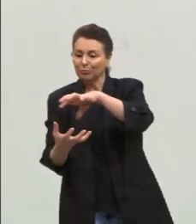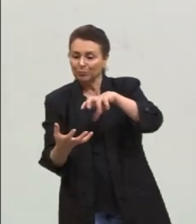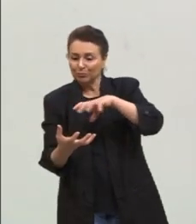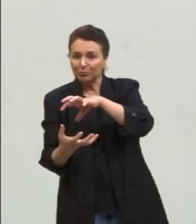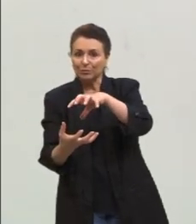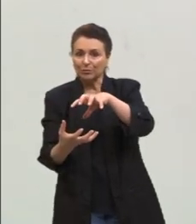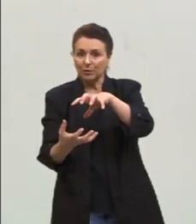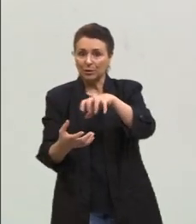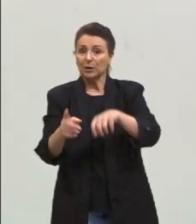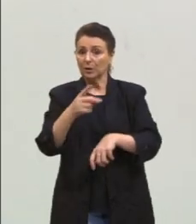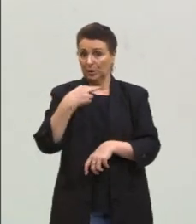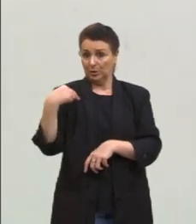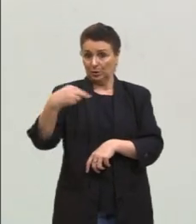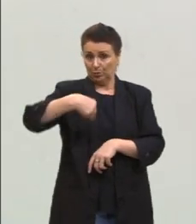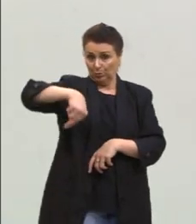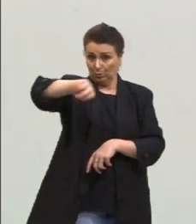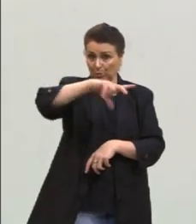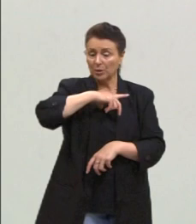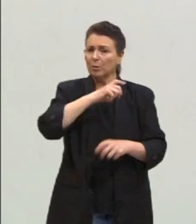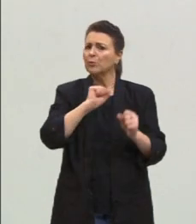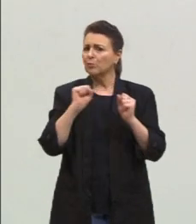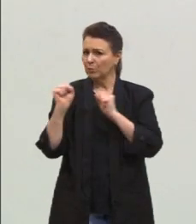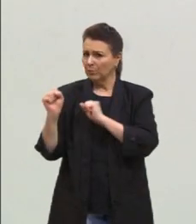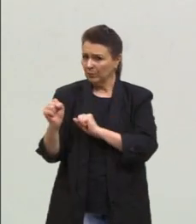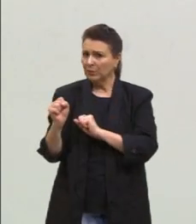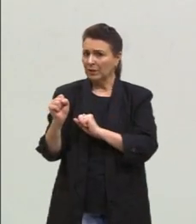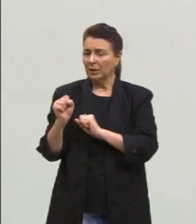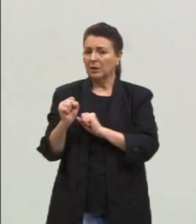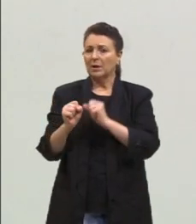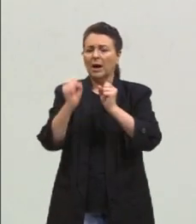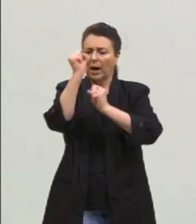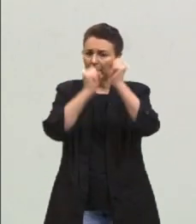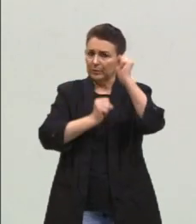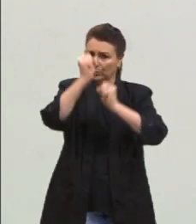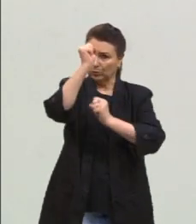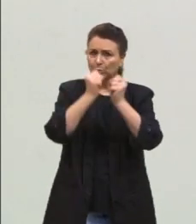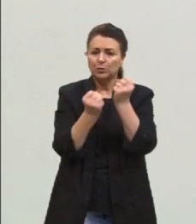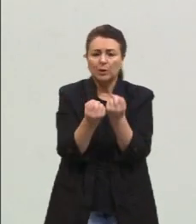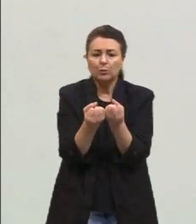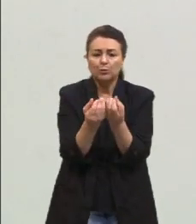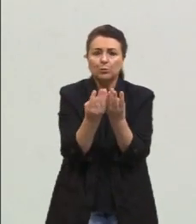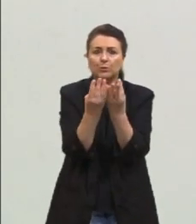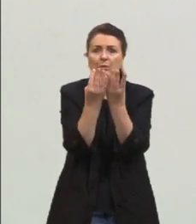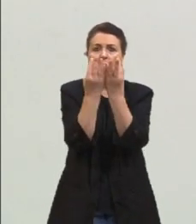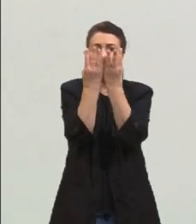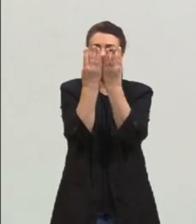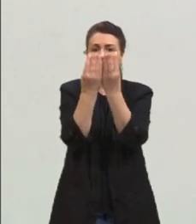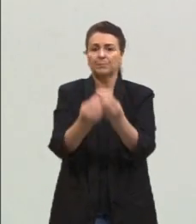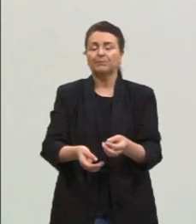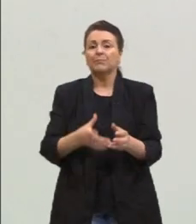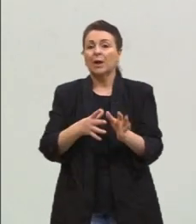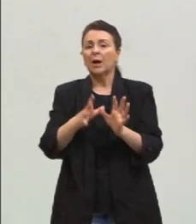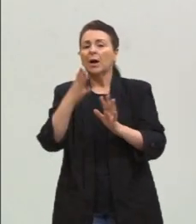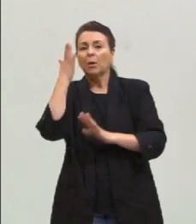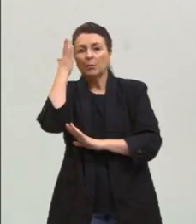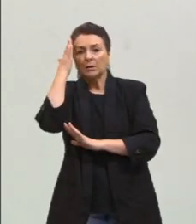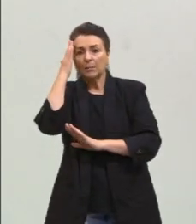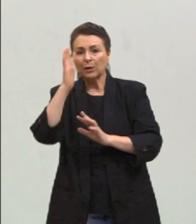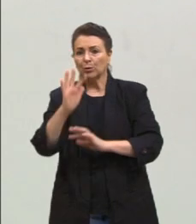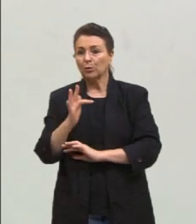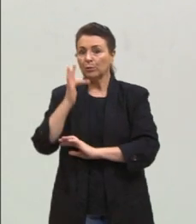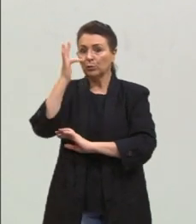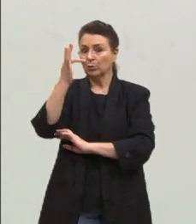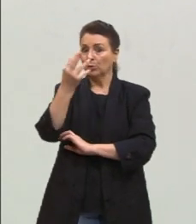grande nessa questão né a indústria a emissão de gases e as projeções de 30 40 50 anos atrás